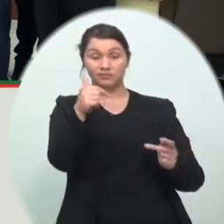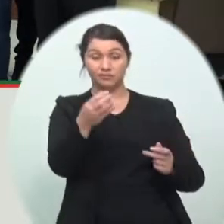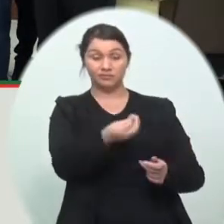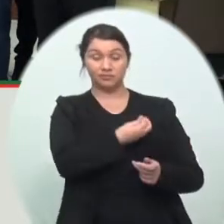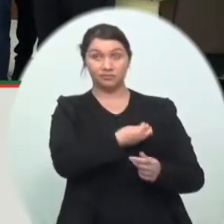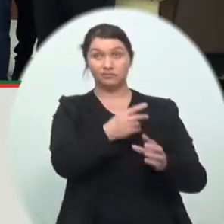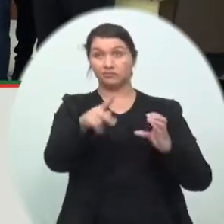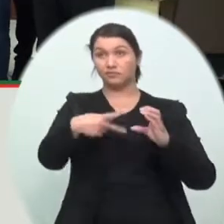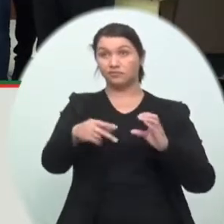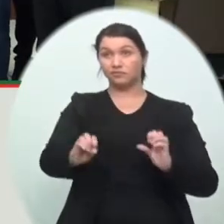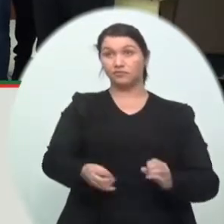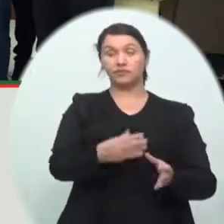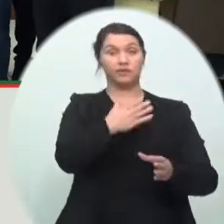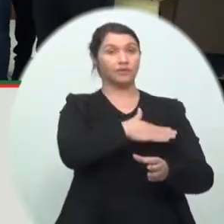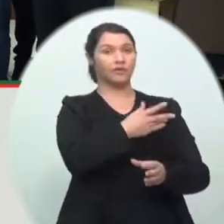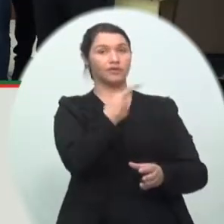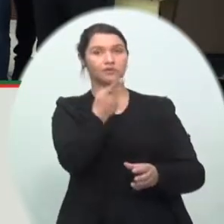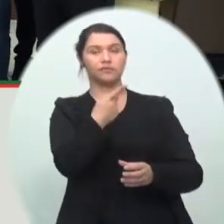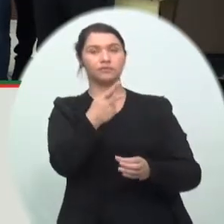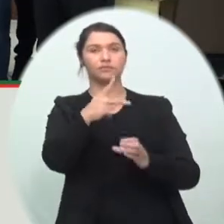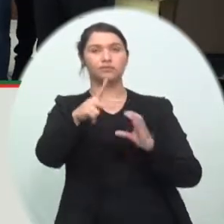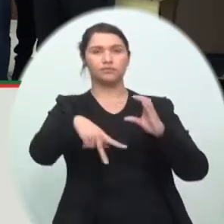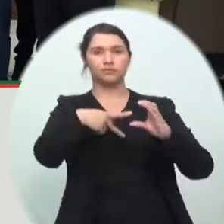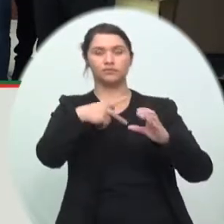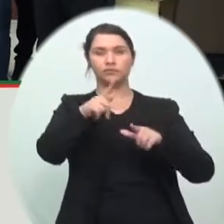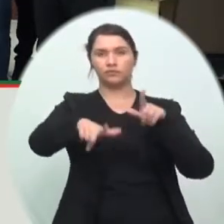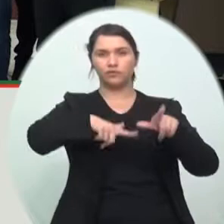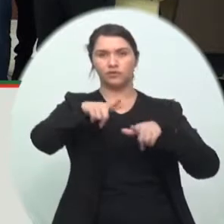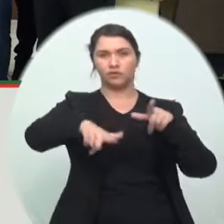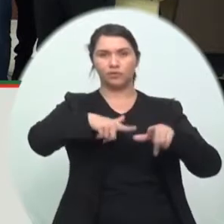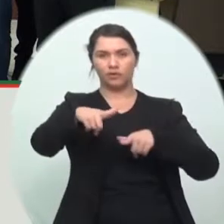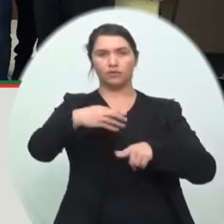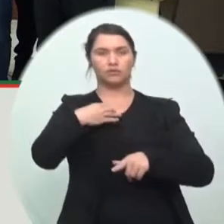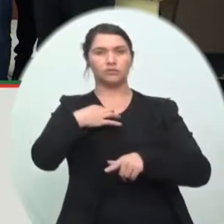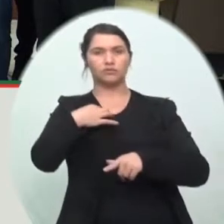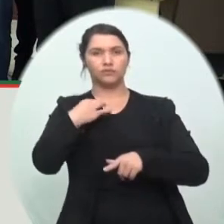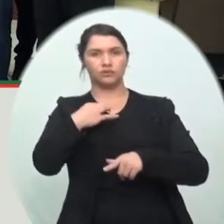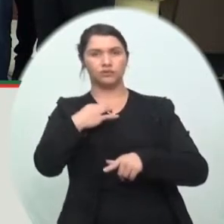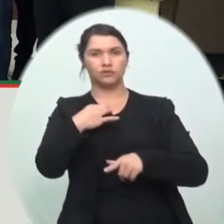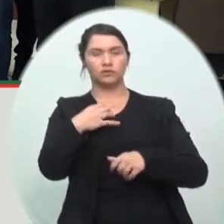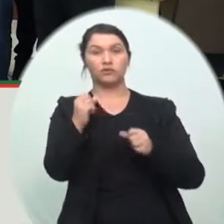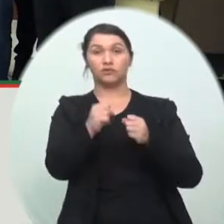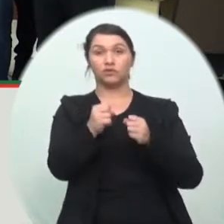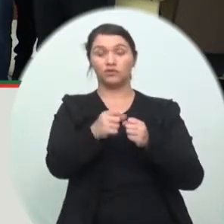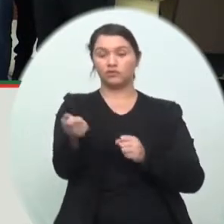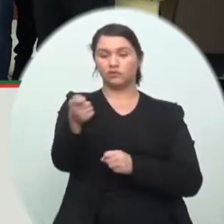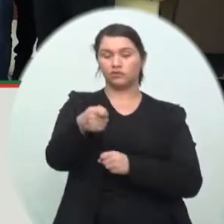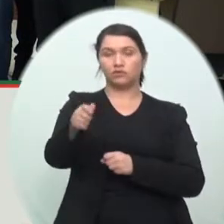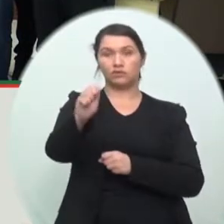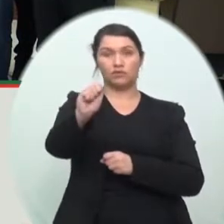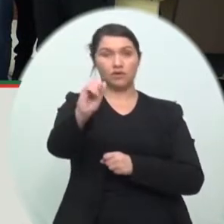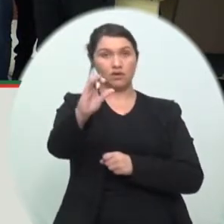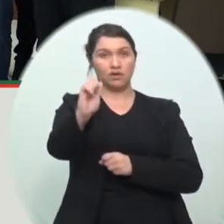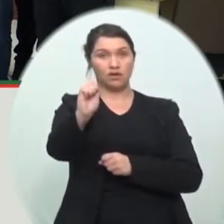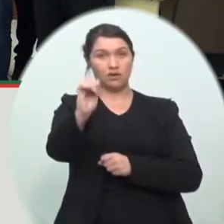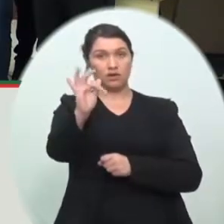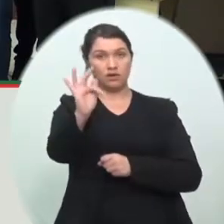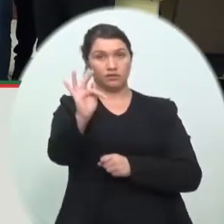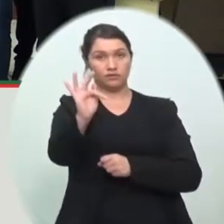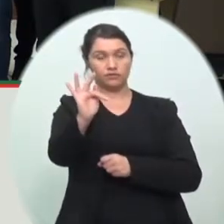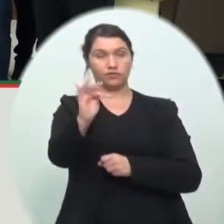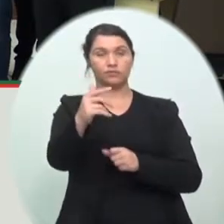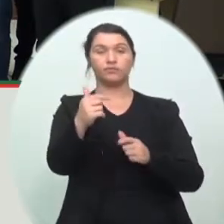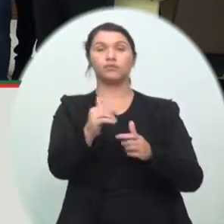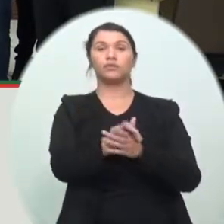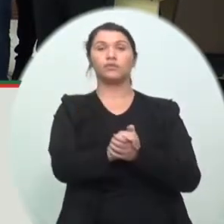trabalho que nós, na verdade, esse voluntário que a gente faz, né, na associação ACAF, é algo que ajuda tanto as